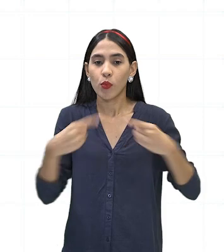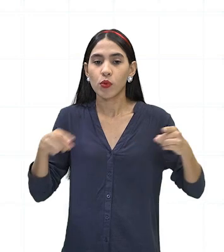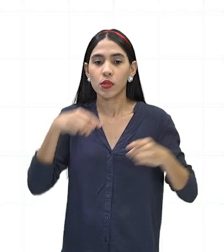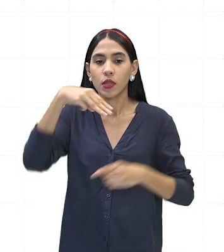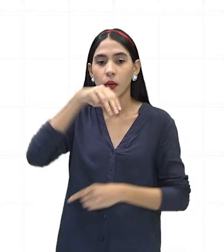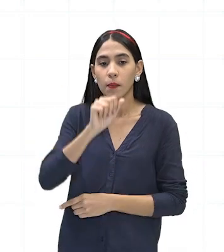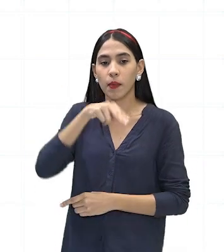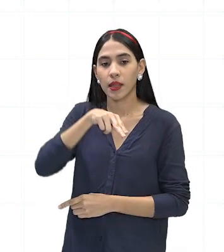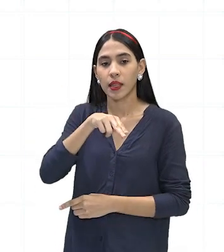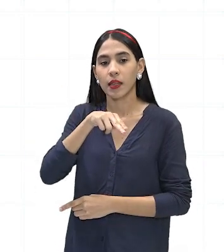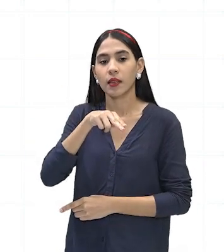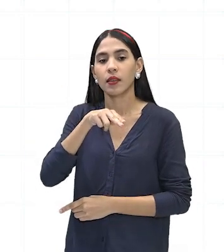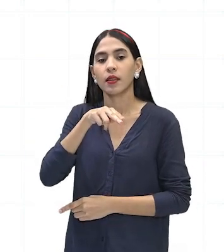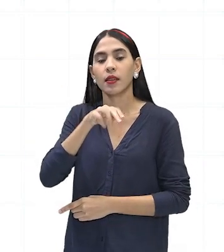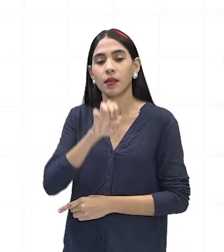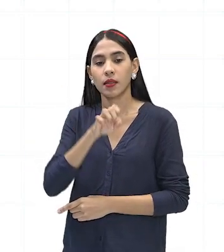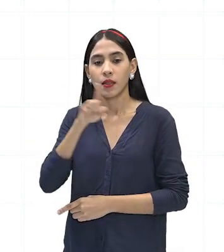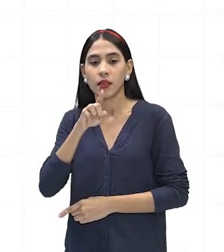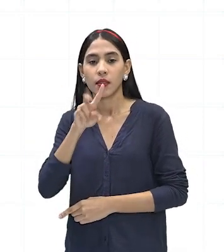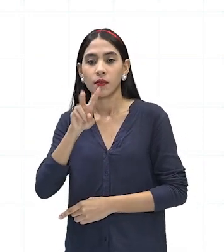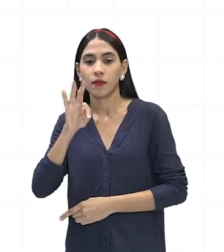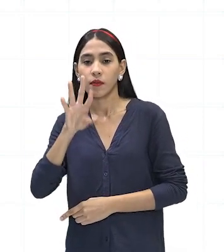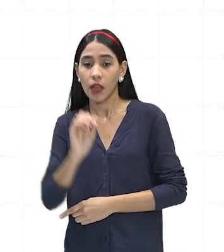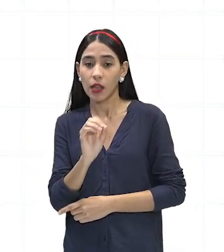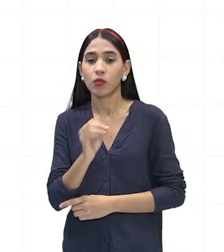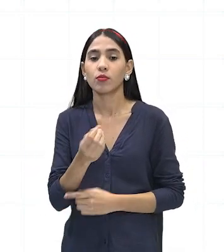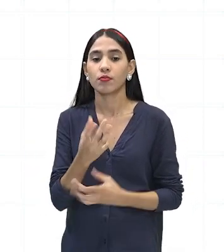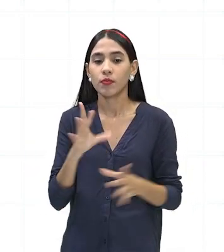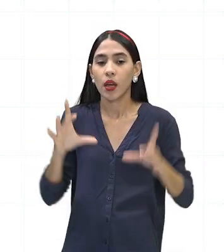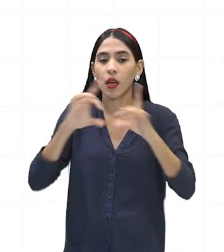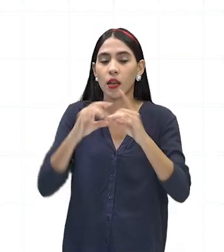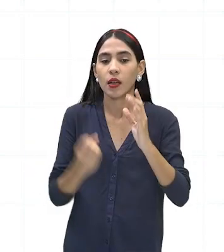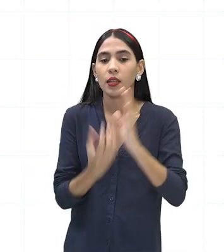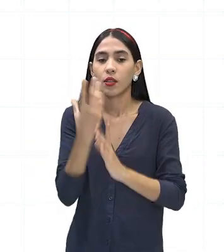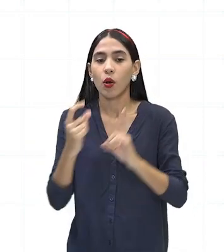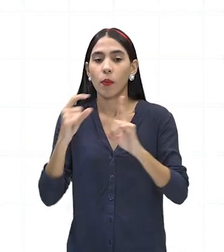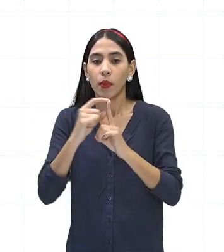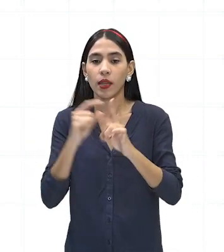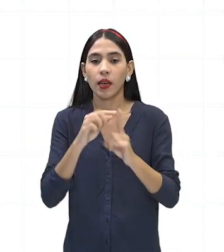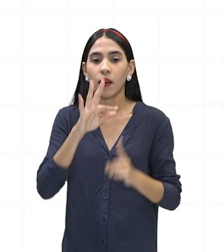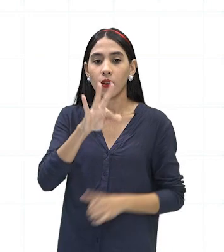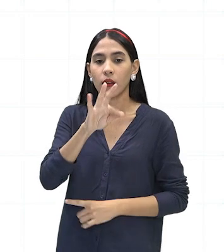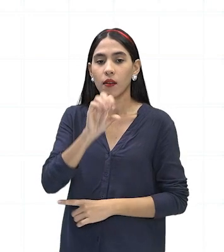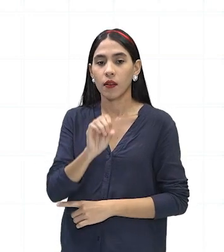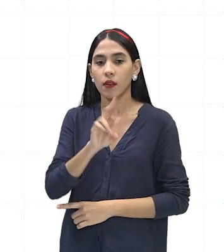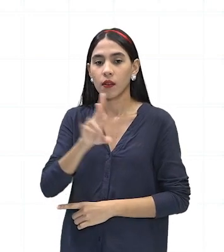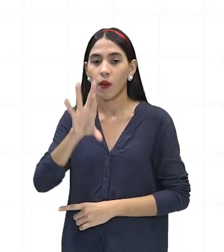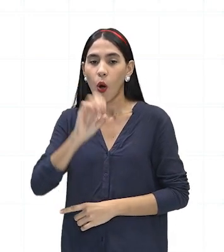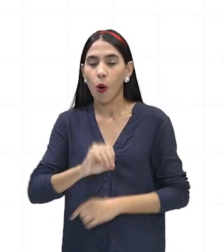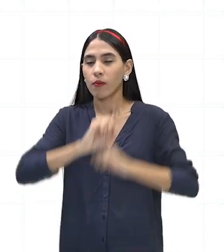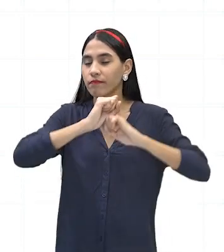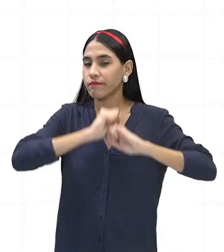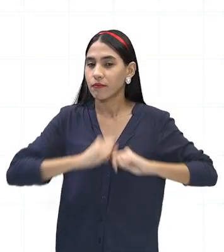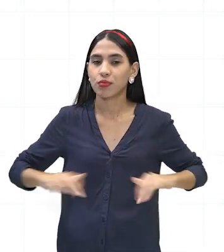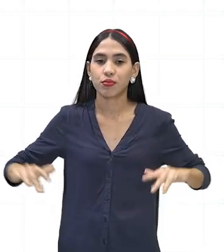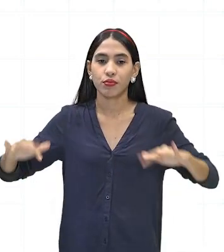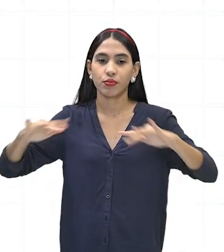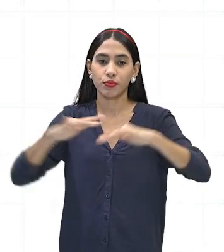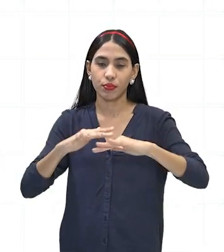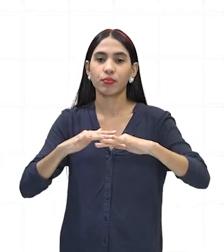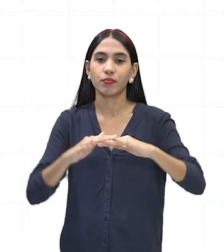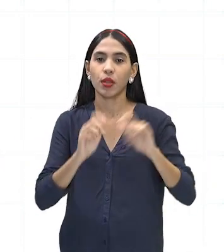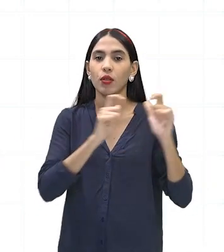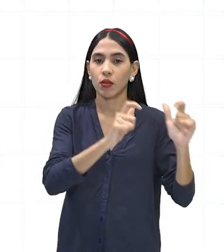Dantas. Tá? Então, a partir dessa música, o termo forró foi sendo disseminado aí pelos